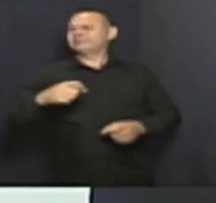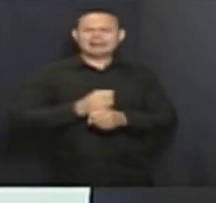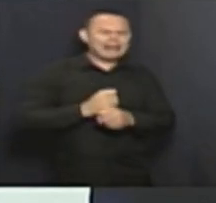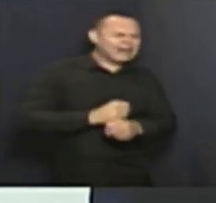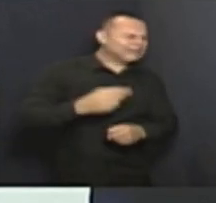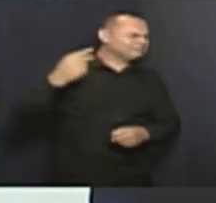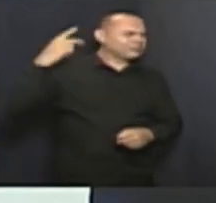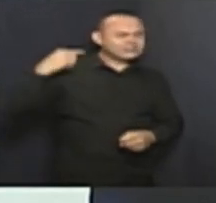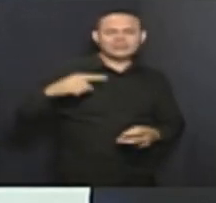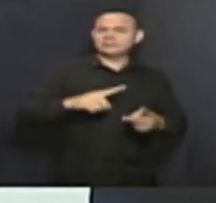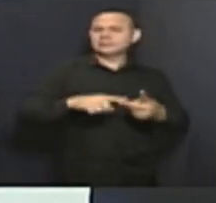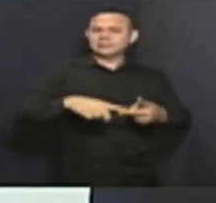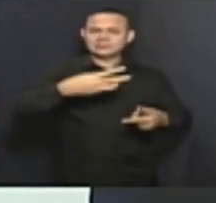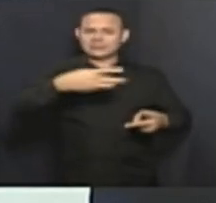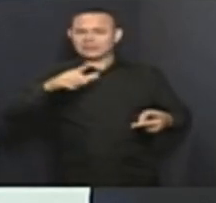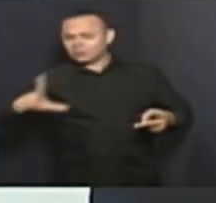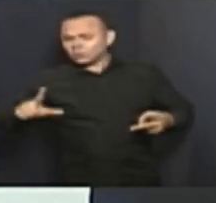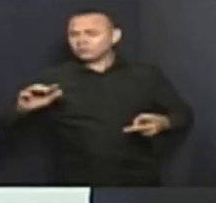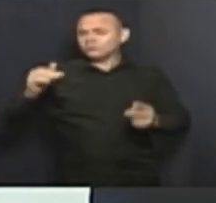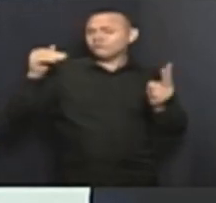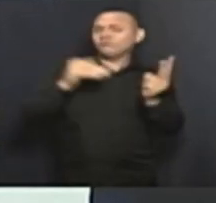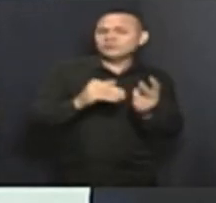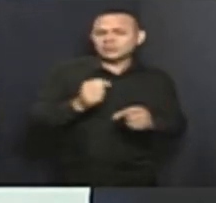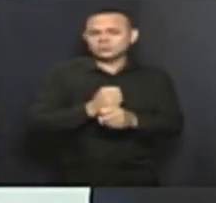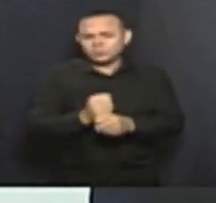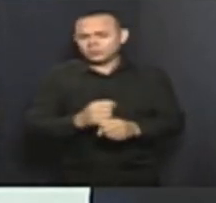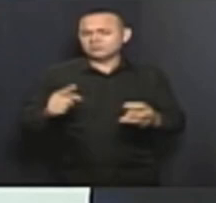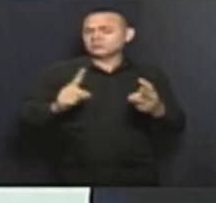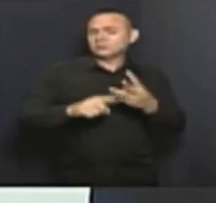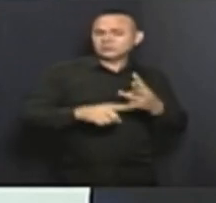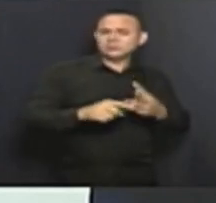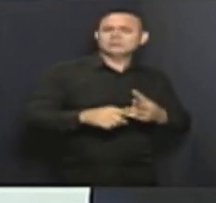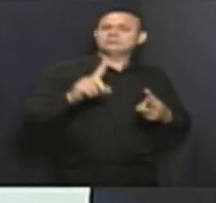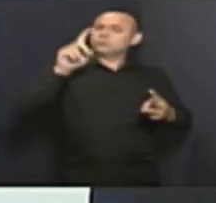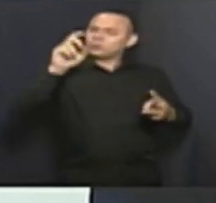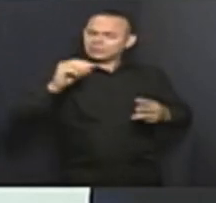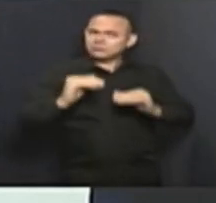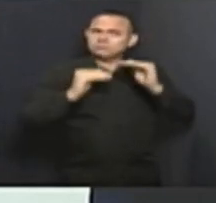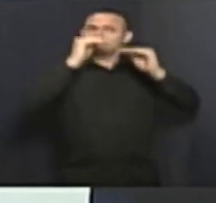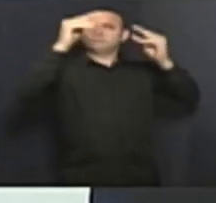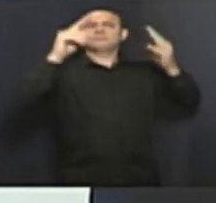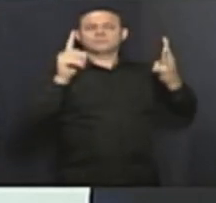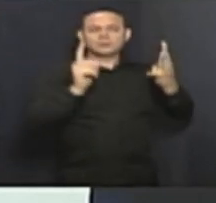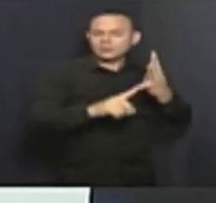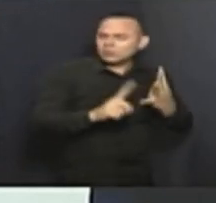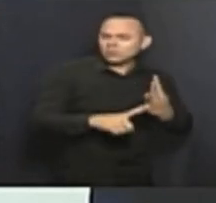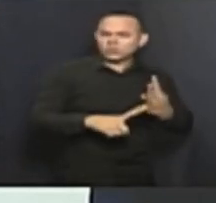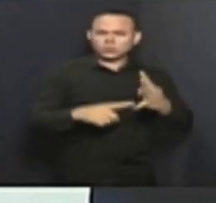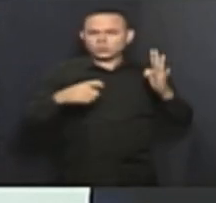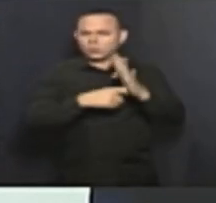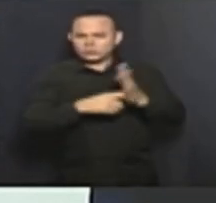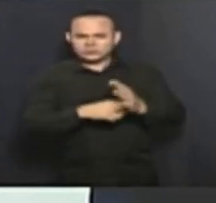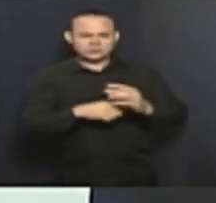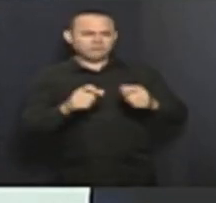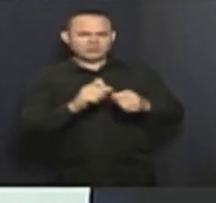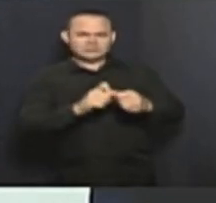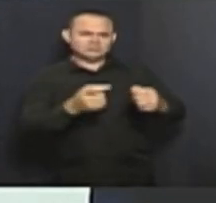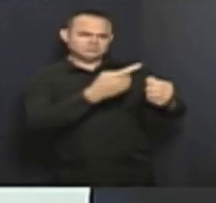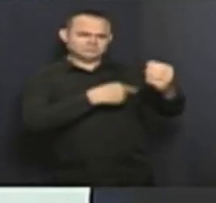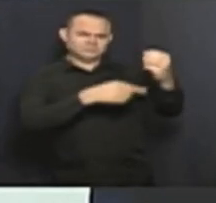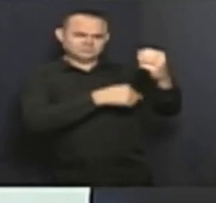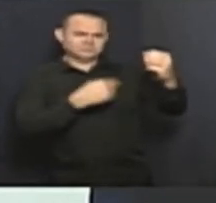entregue no final do ano dourados nós estamos erguendo coxim estruturamos hemodiálise e atendimento ponta porã nova andradina